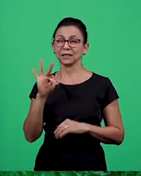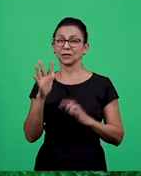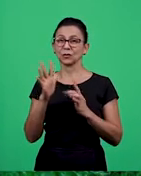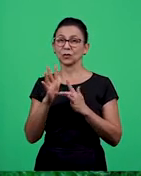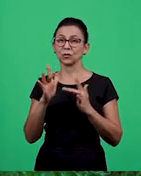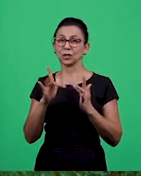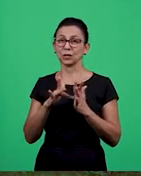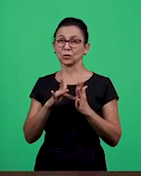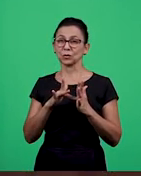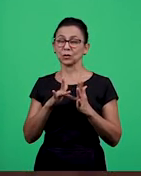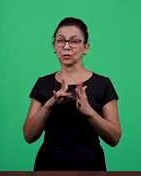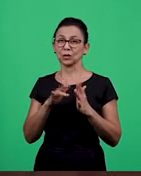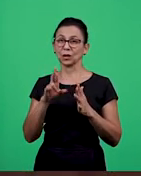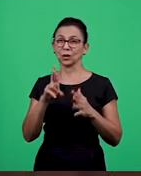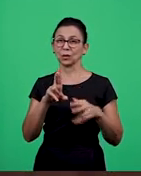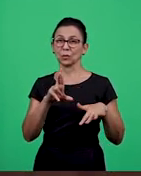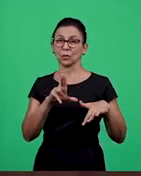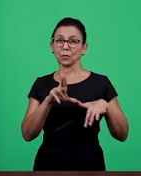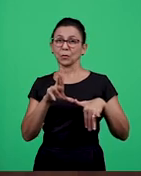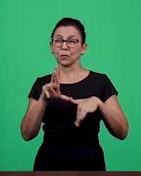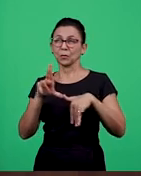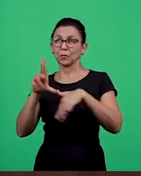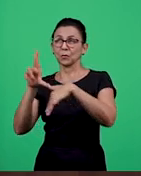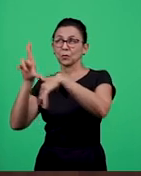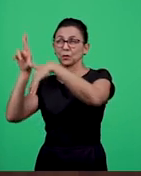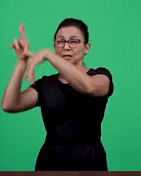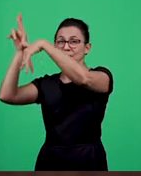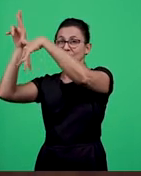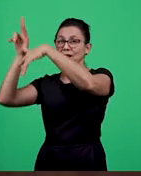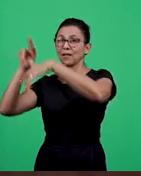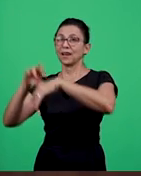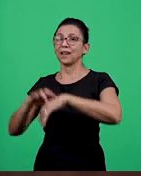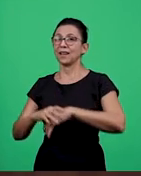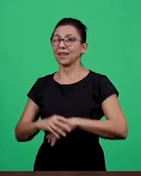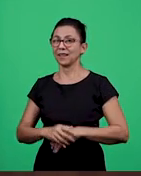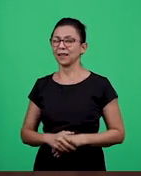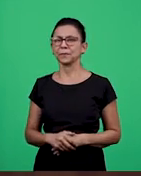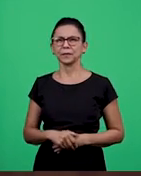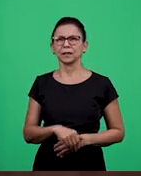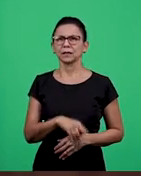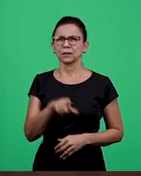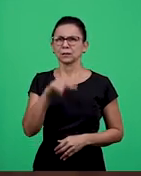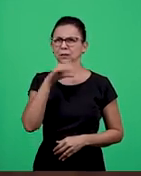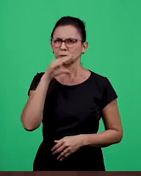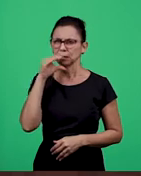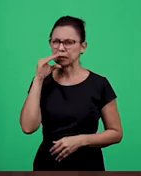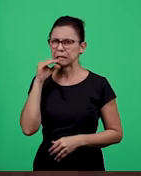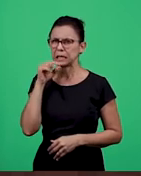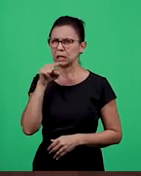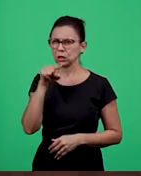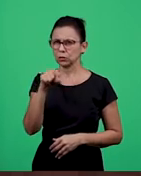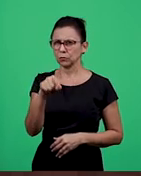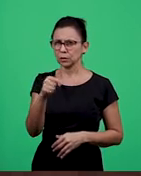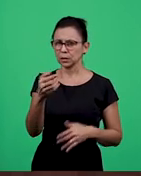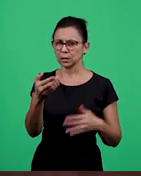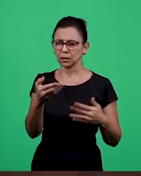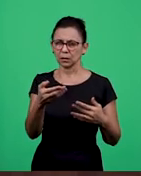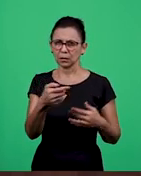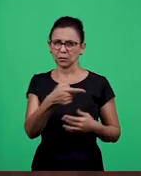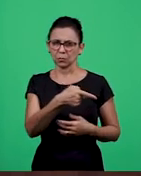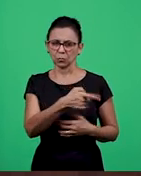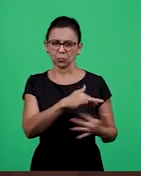Então, adolescentes, quando vocês receberem aqueles convites, né, que não agradam